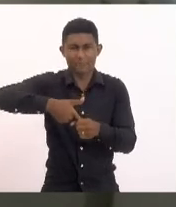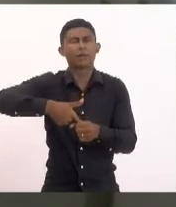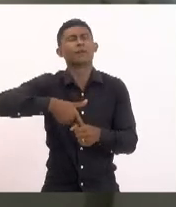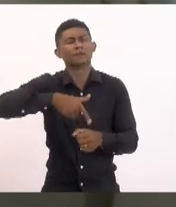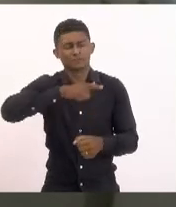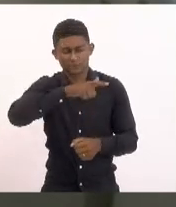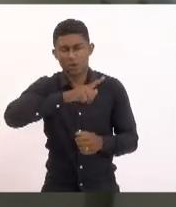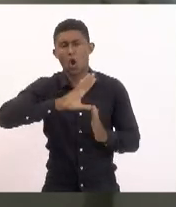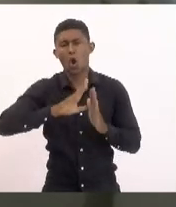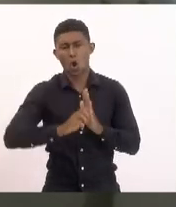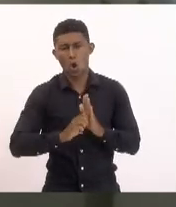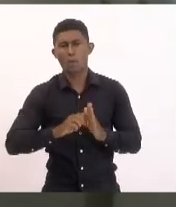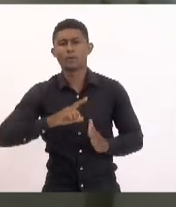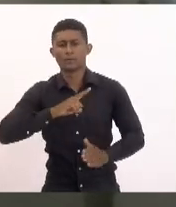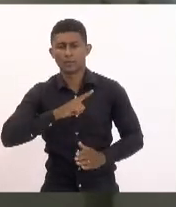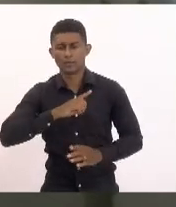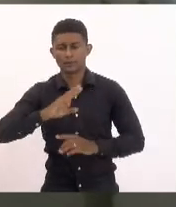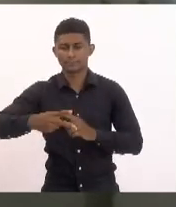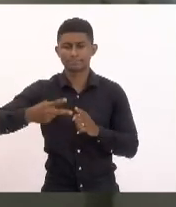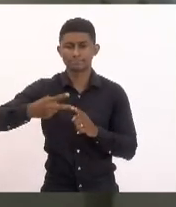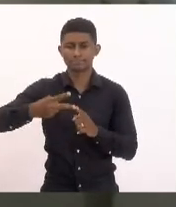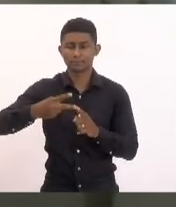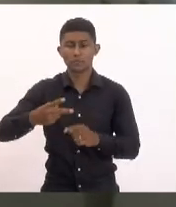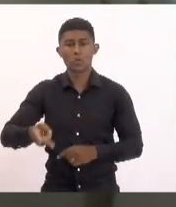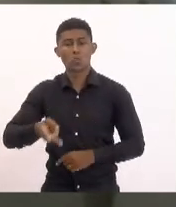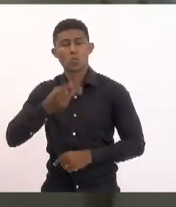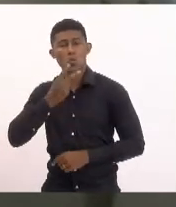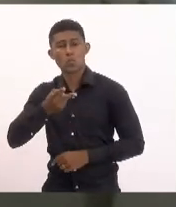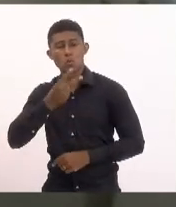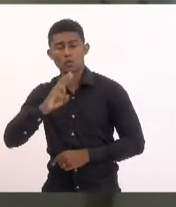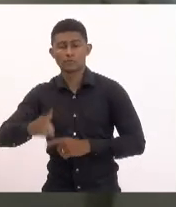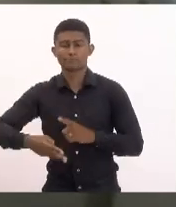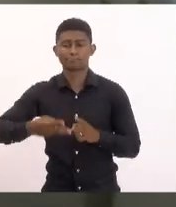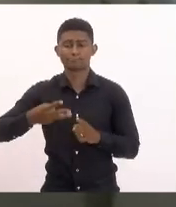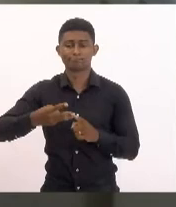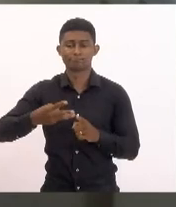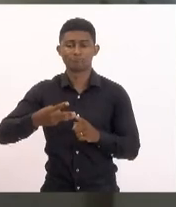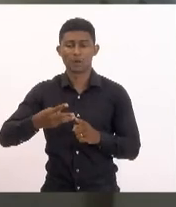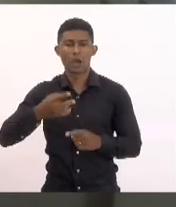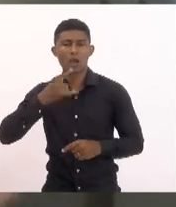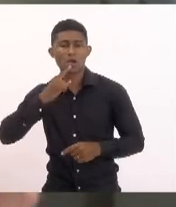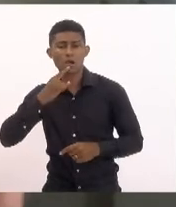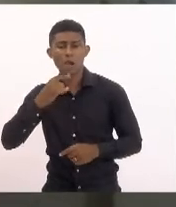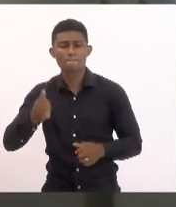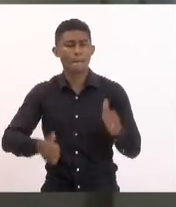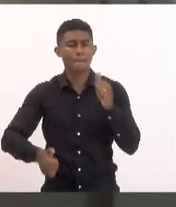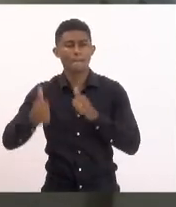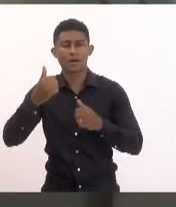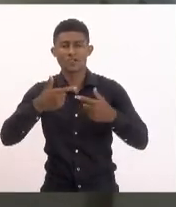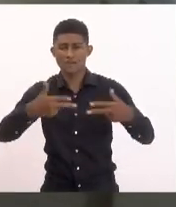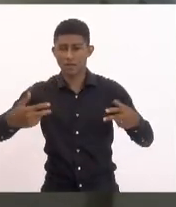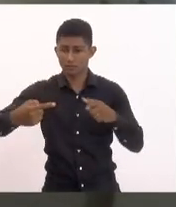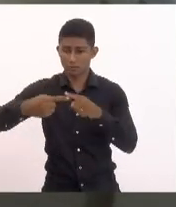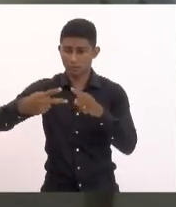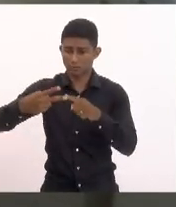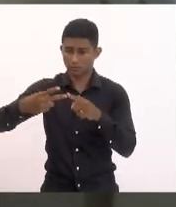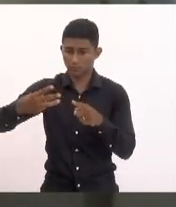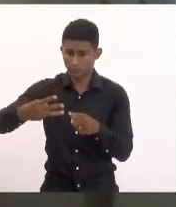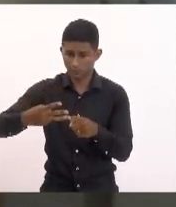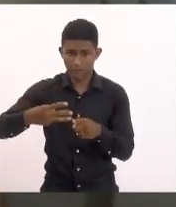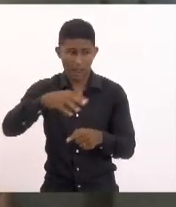combustível, cigarro e bebida. Isso é de conhecimento